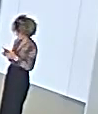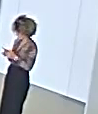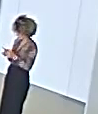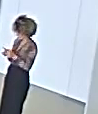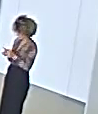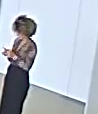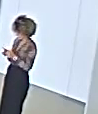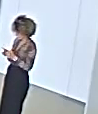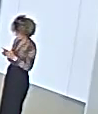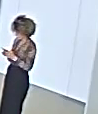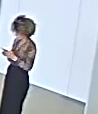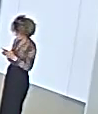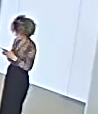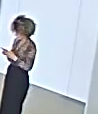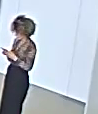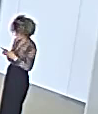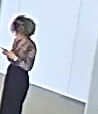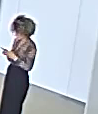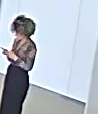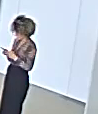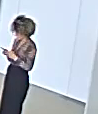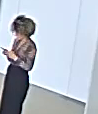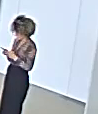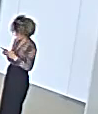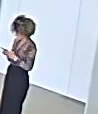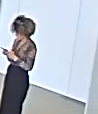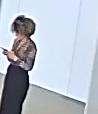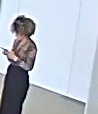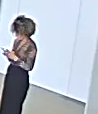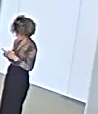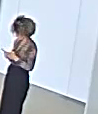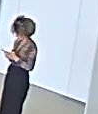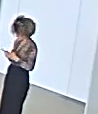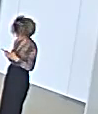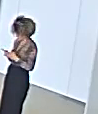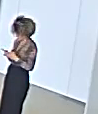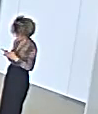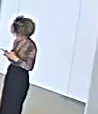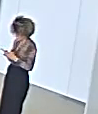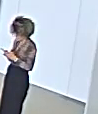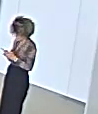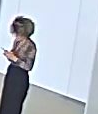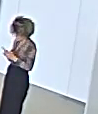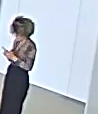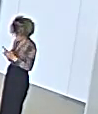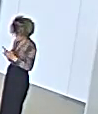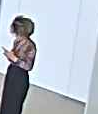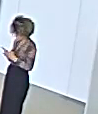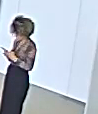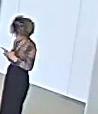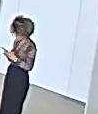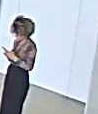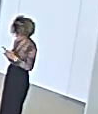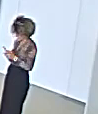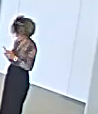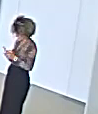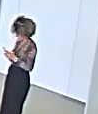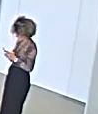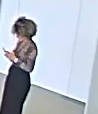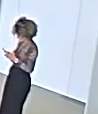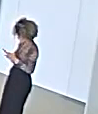percebeu. Atender a criança sem escola e apoiar a promoção das mulheres sem